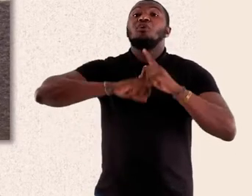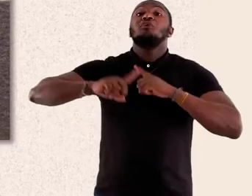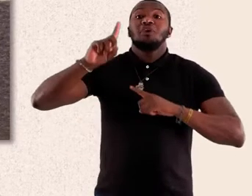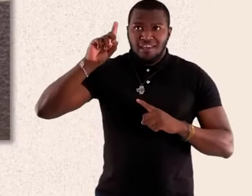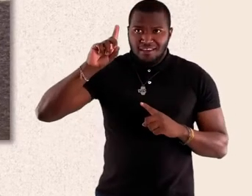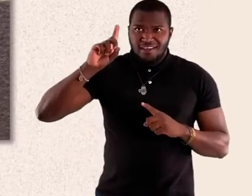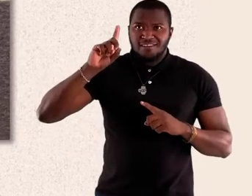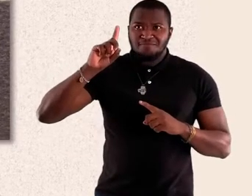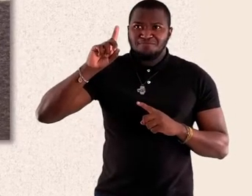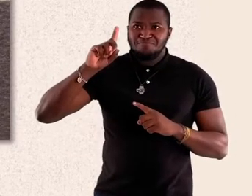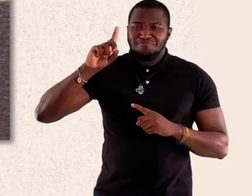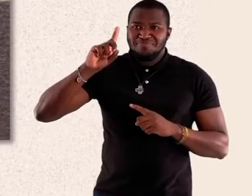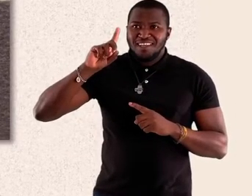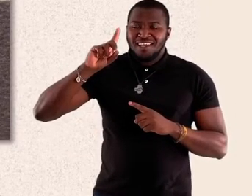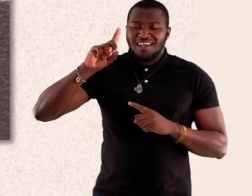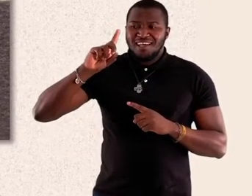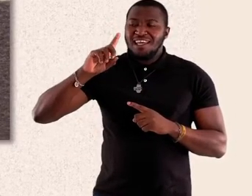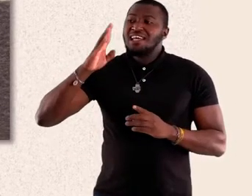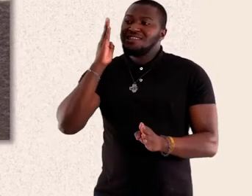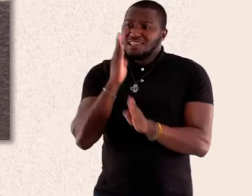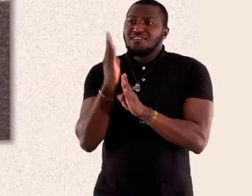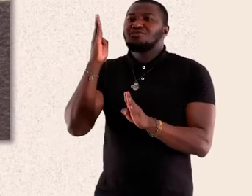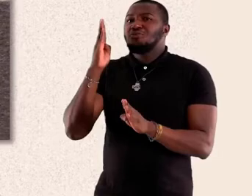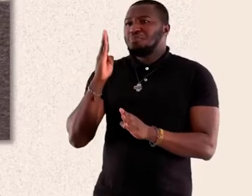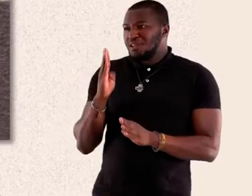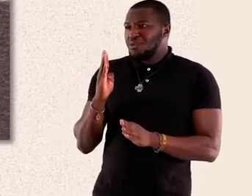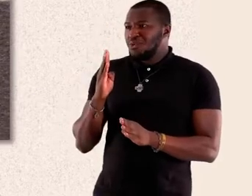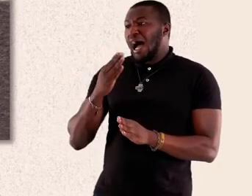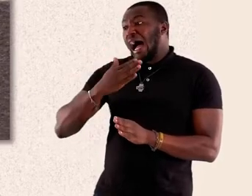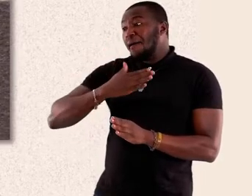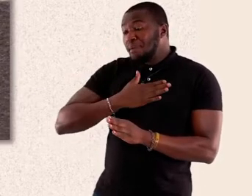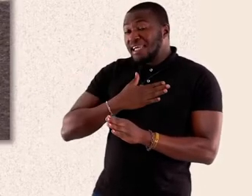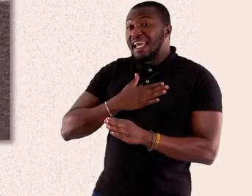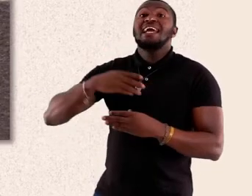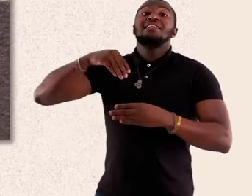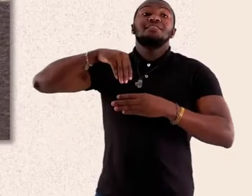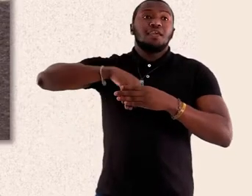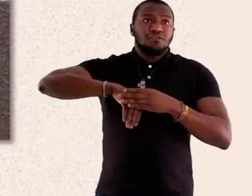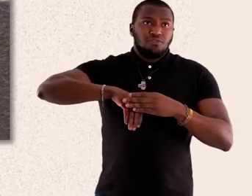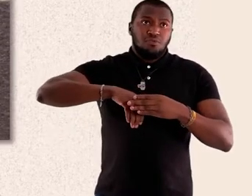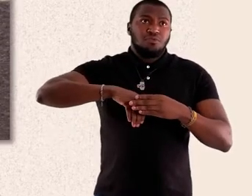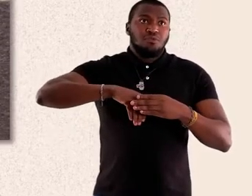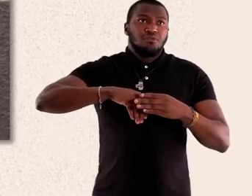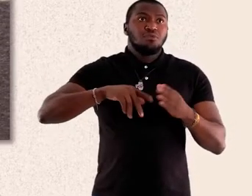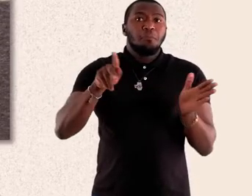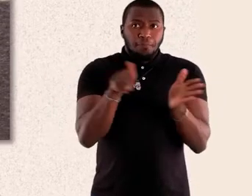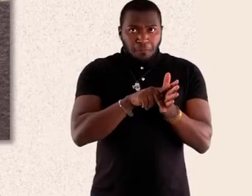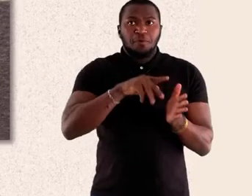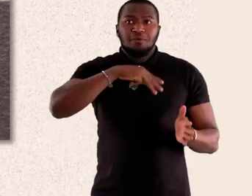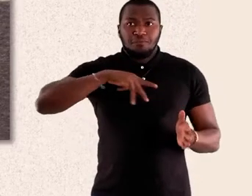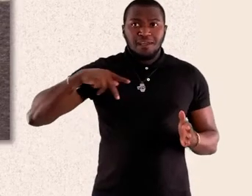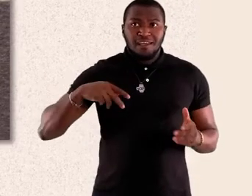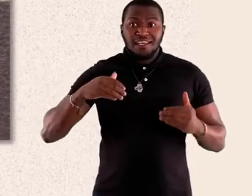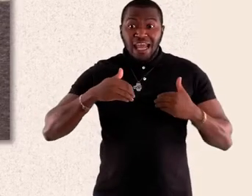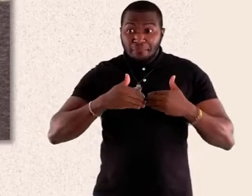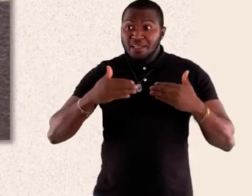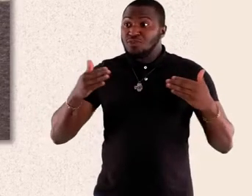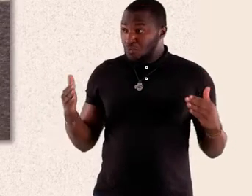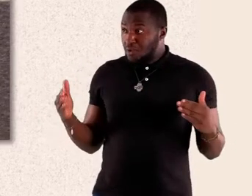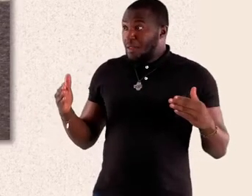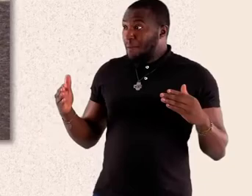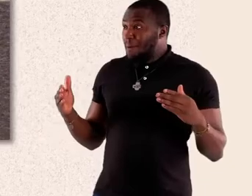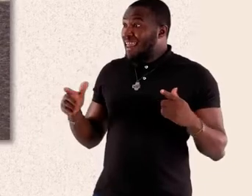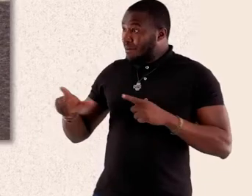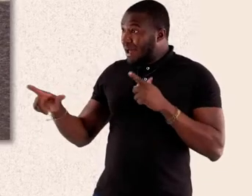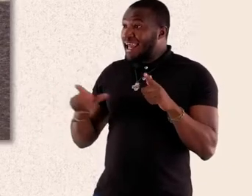fui me descobrindo mesmo e dando espaço para que eu pudesse atuar